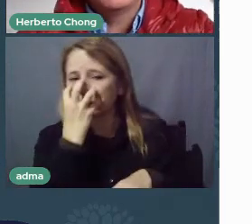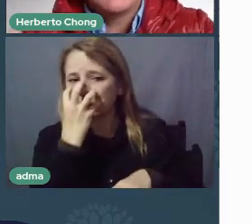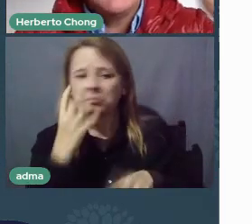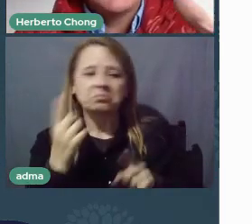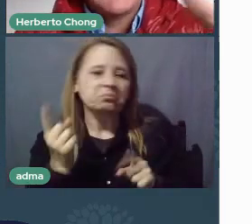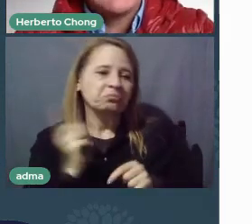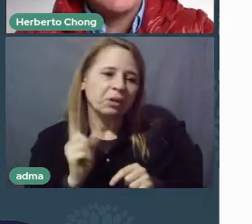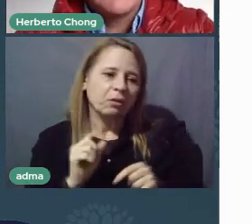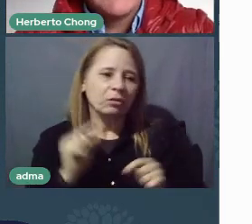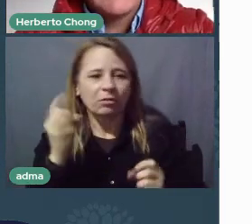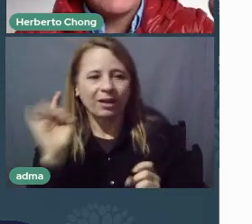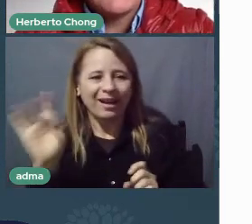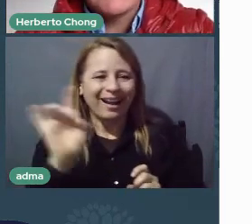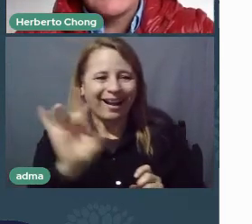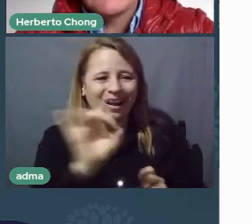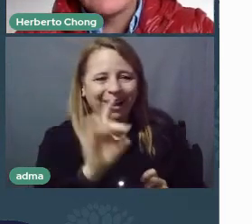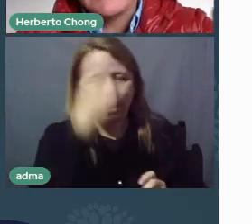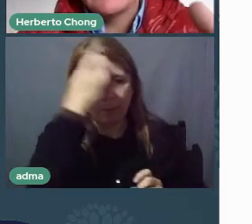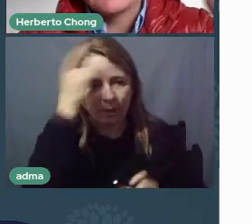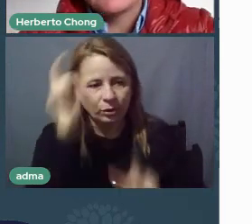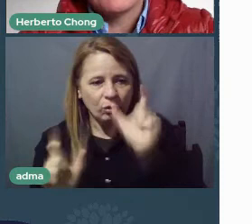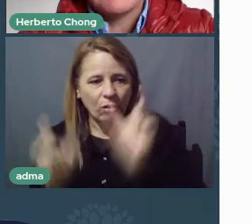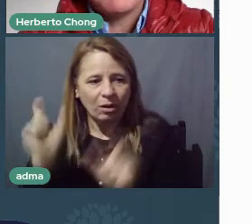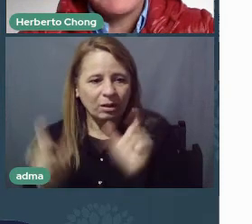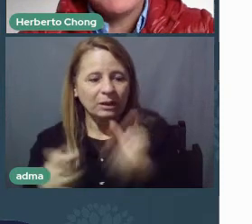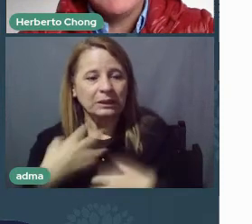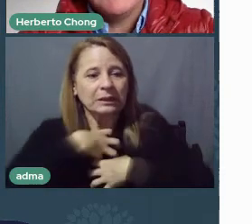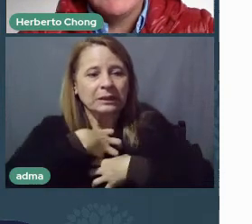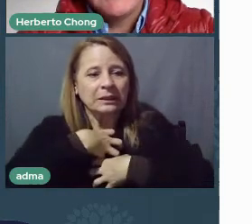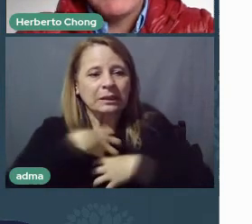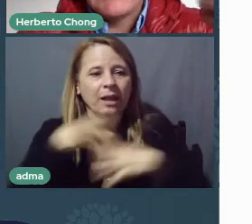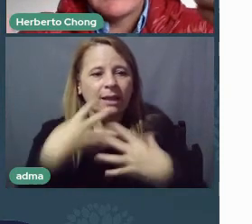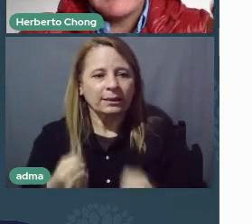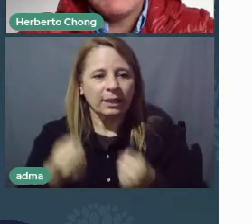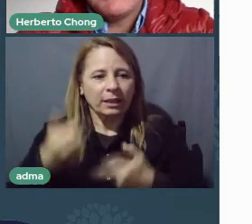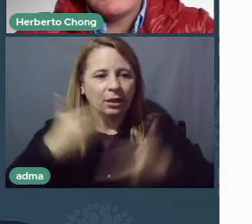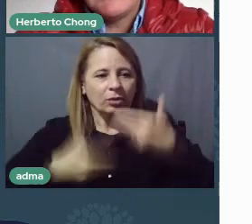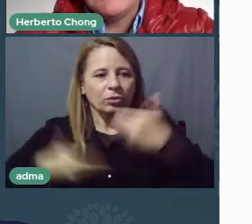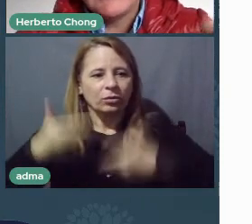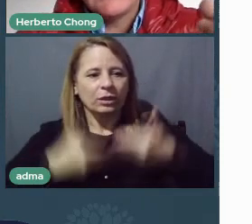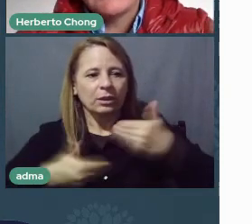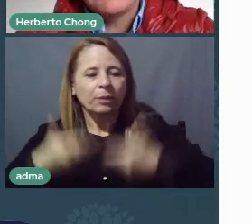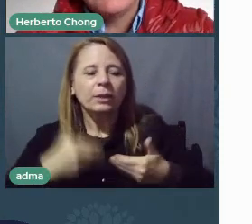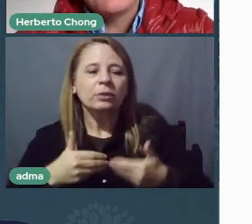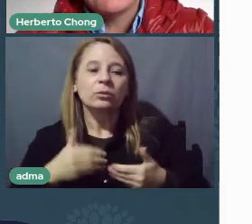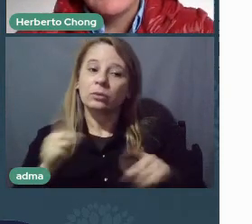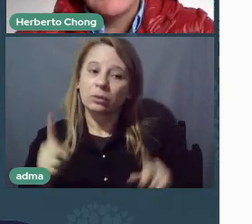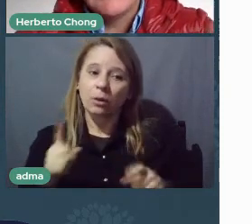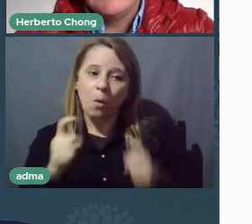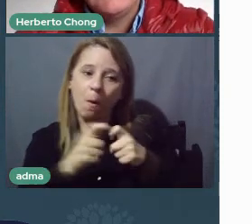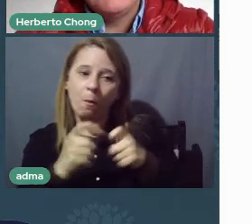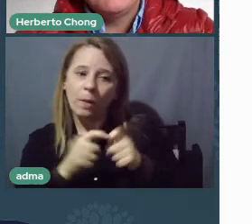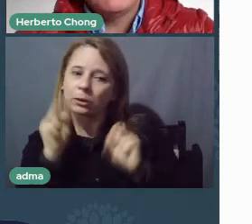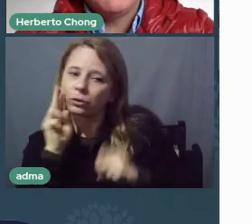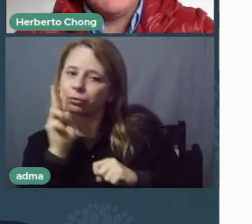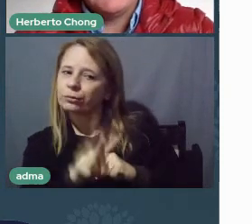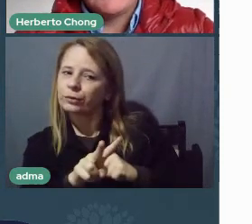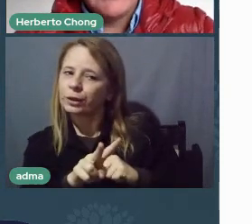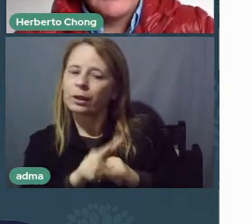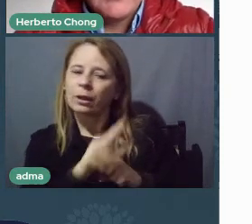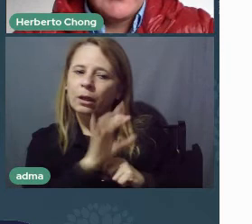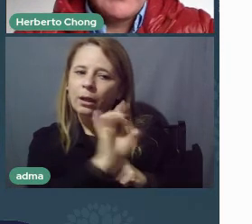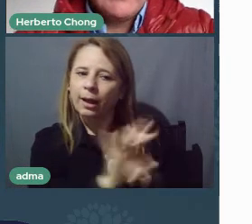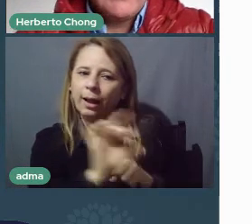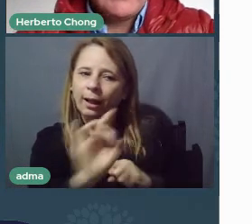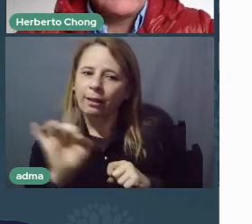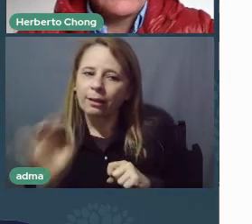é individualizado. Lógico que isso é a exceção, não é a maioria, mas cada paciente tem que ser visto